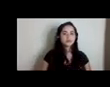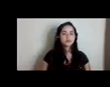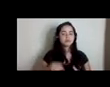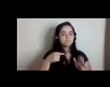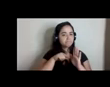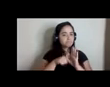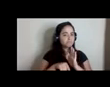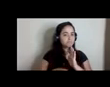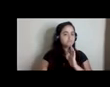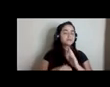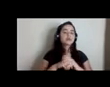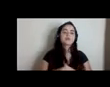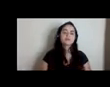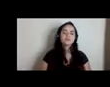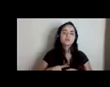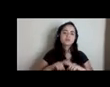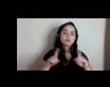aprofundada, mas